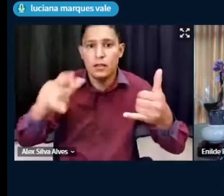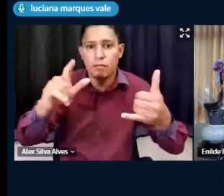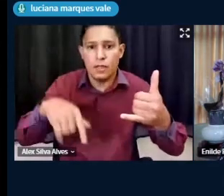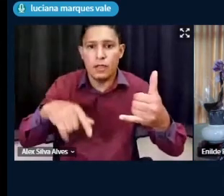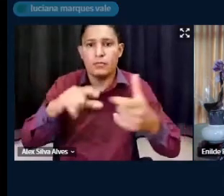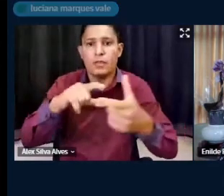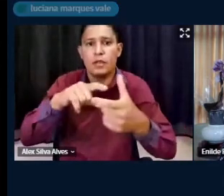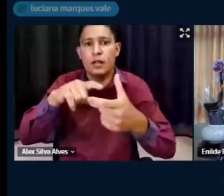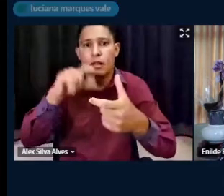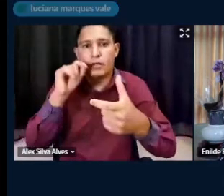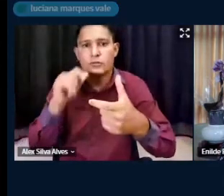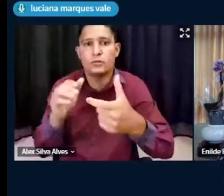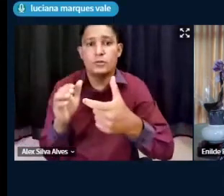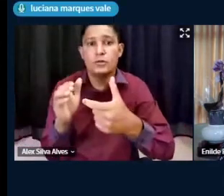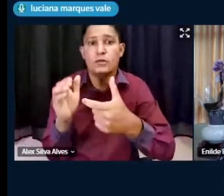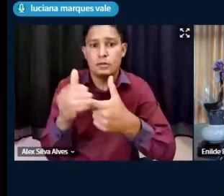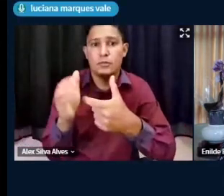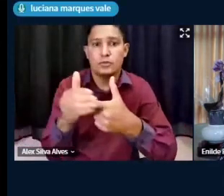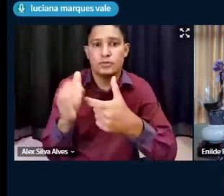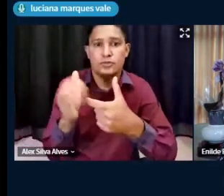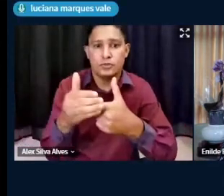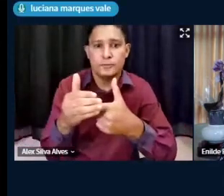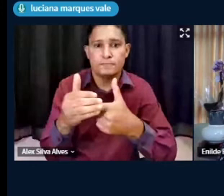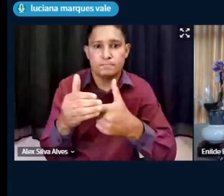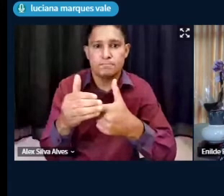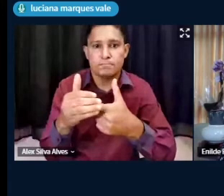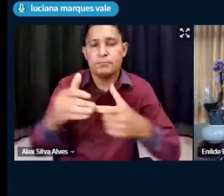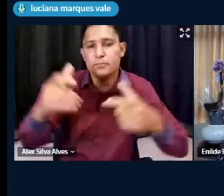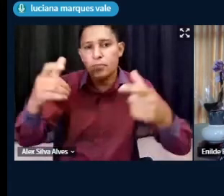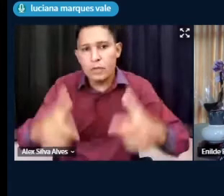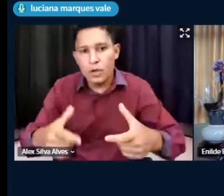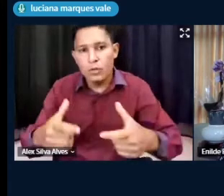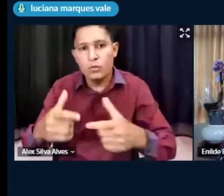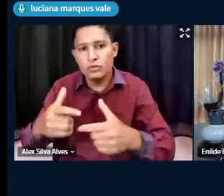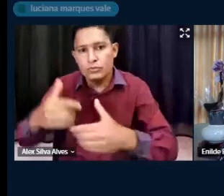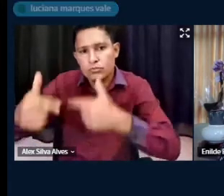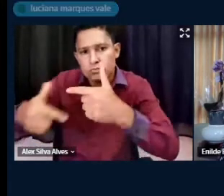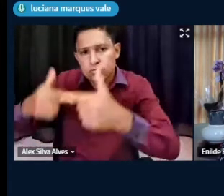pesquisa de léxico e terminologia,